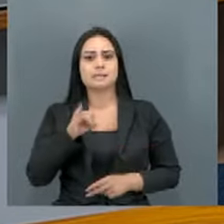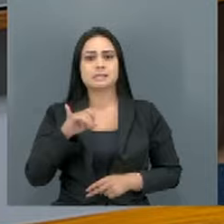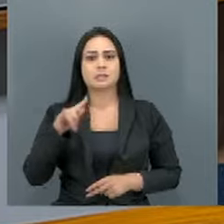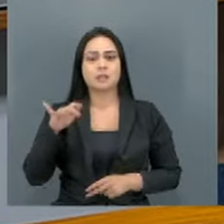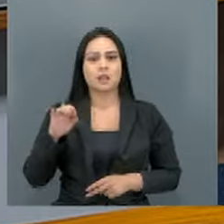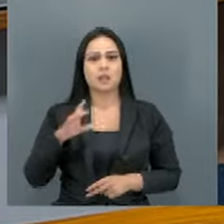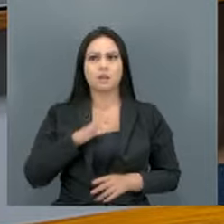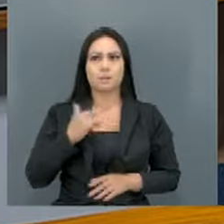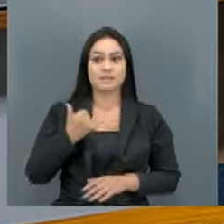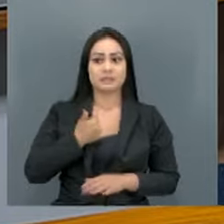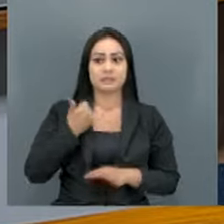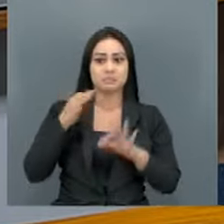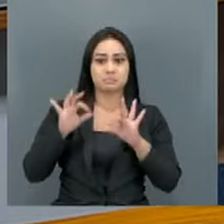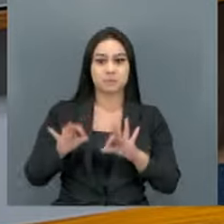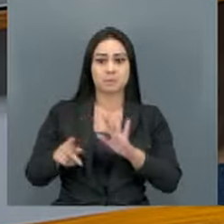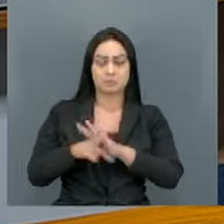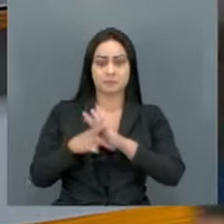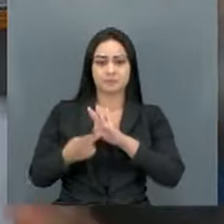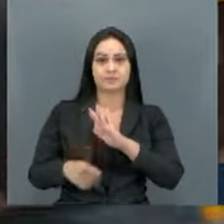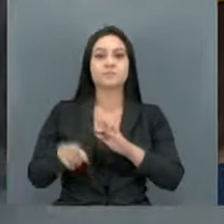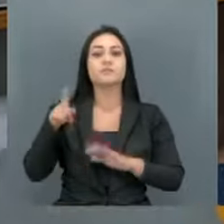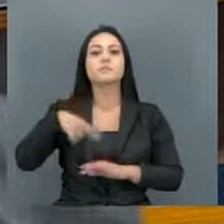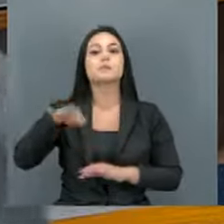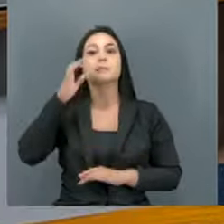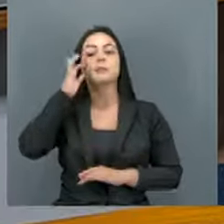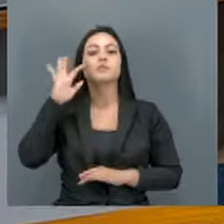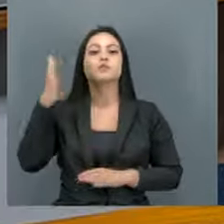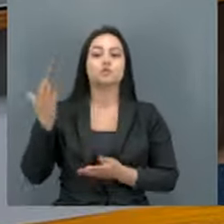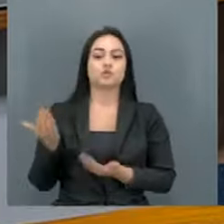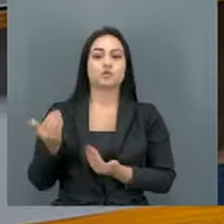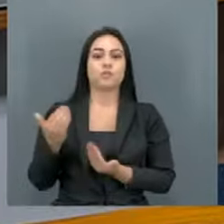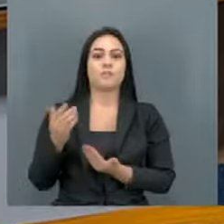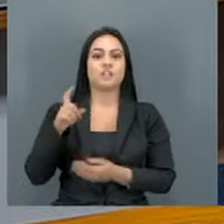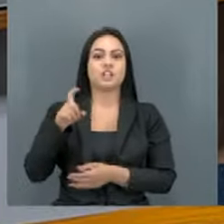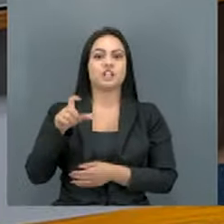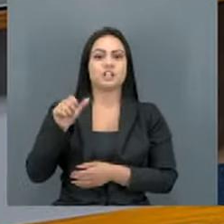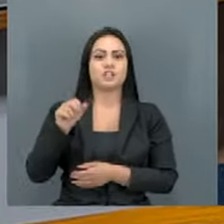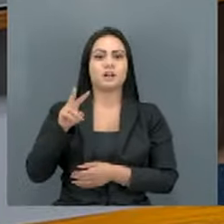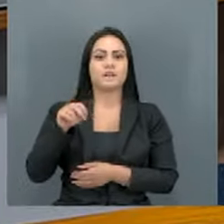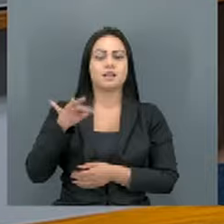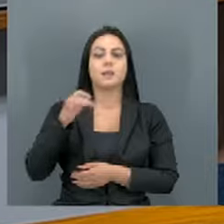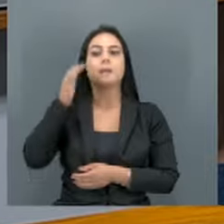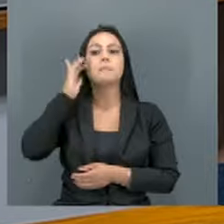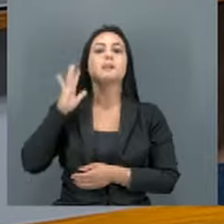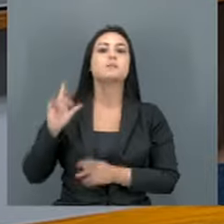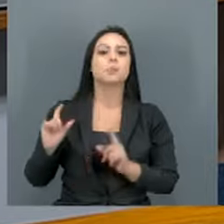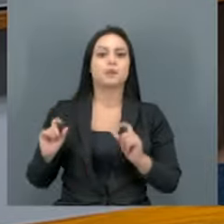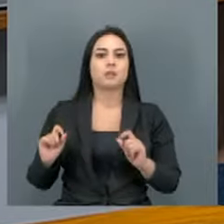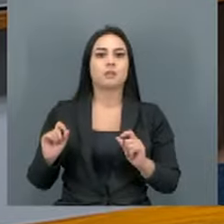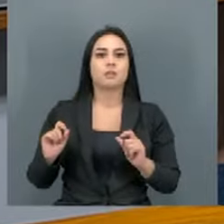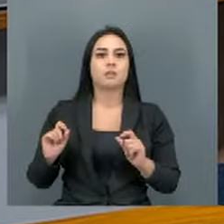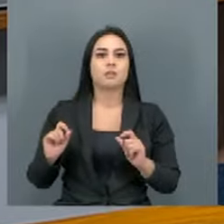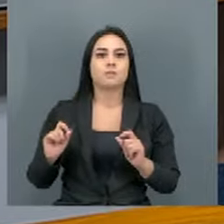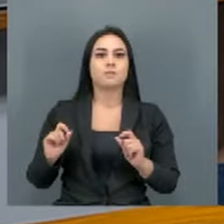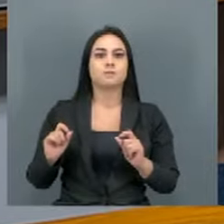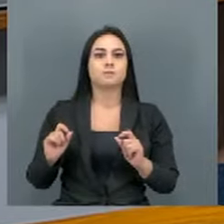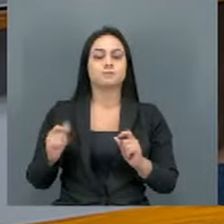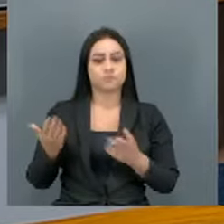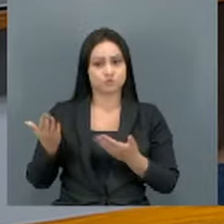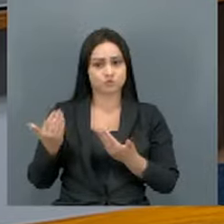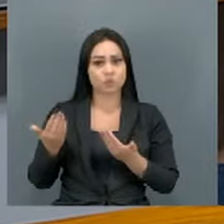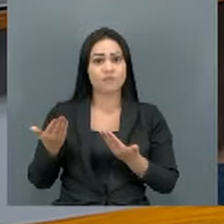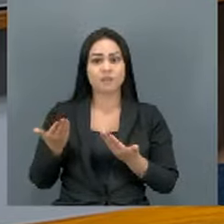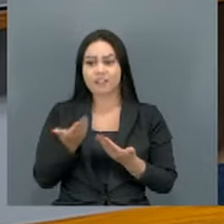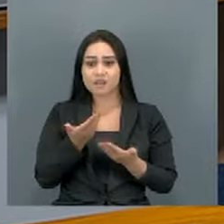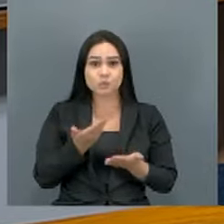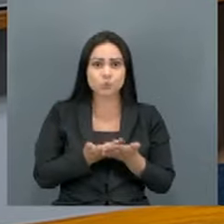uma certa idade. Eu quero que o senhor imagine o jovem Chavante, que eles pensam. Os jovens Chavantes, eles querem